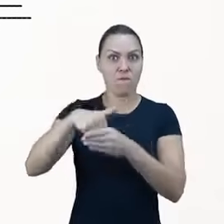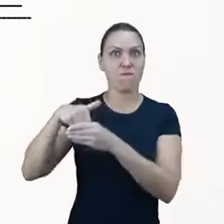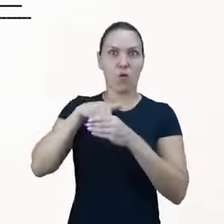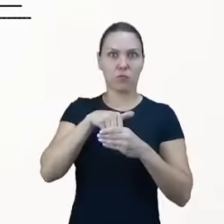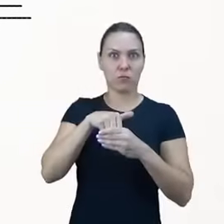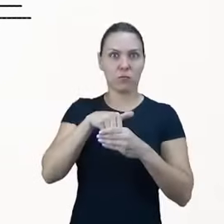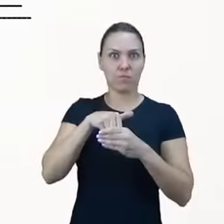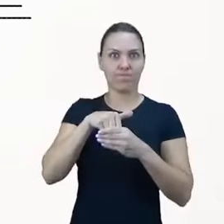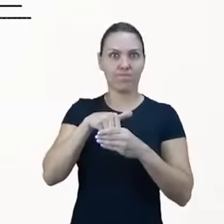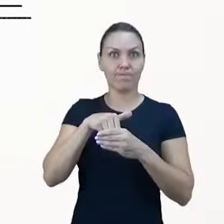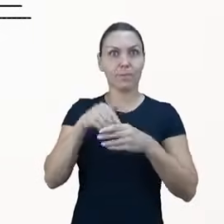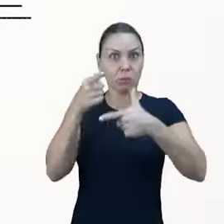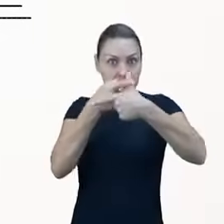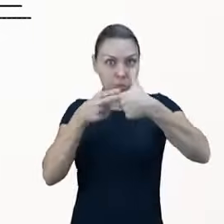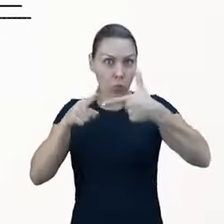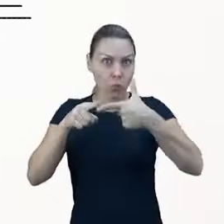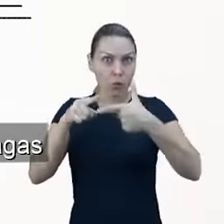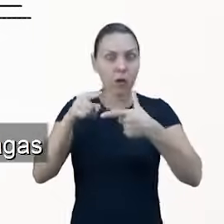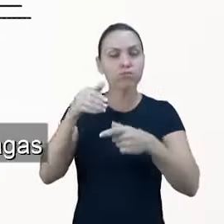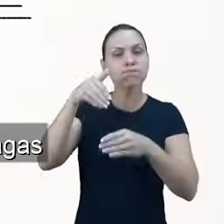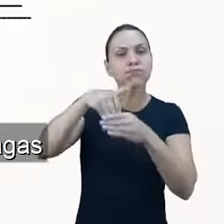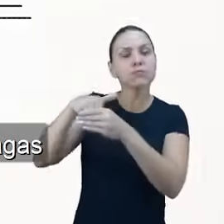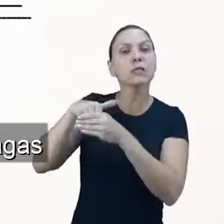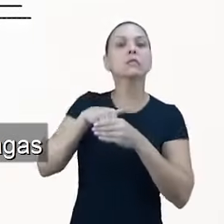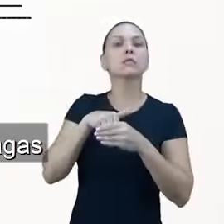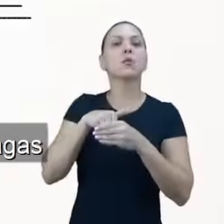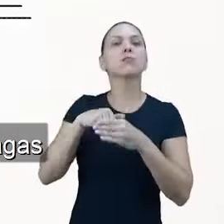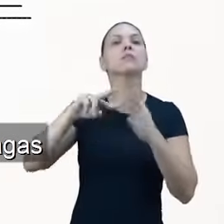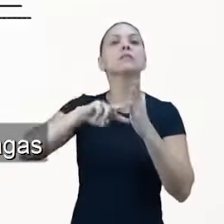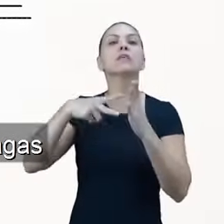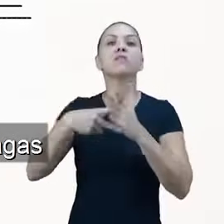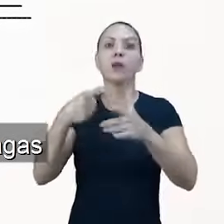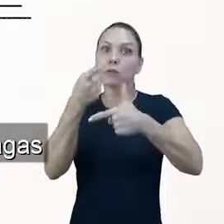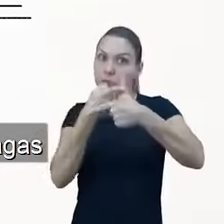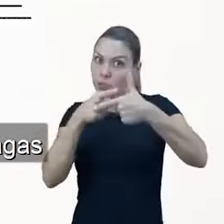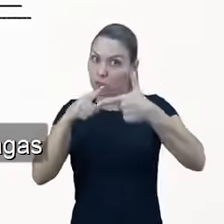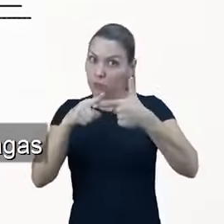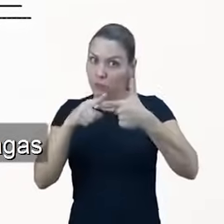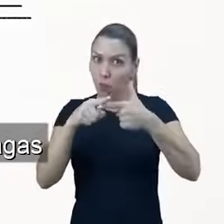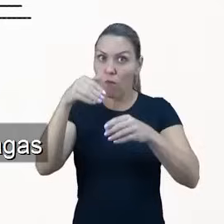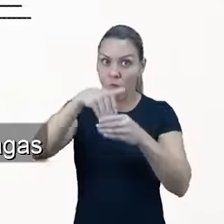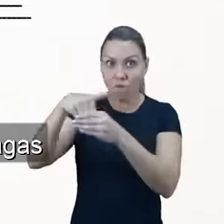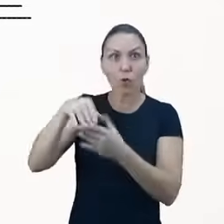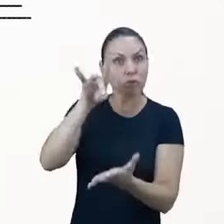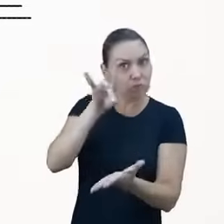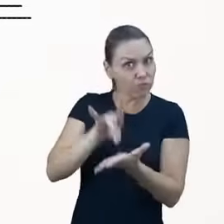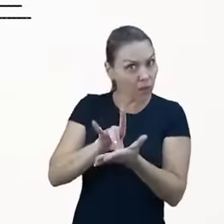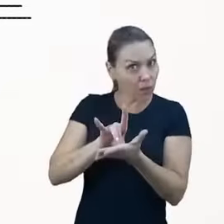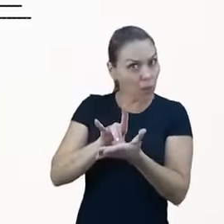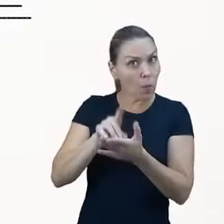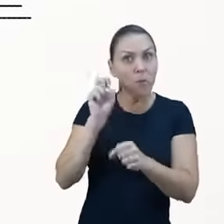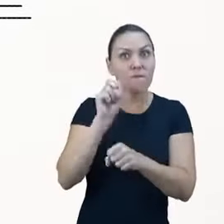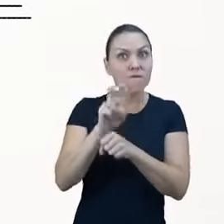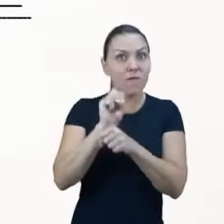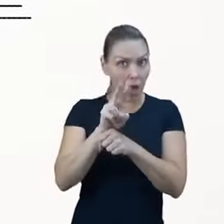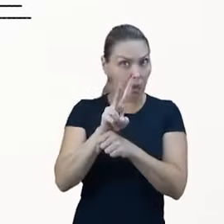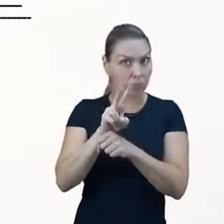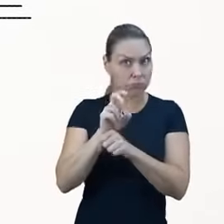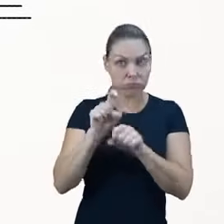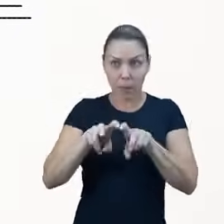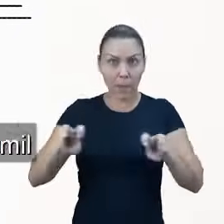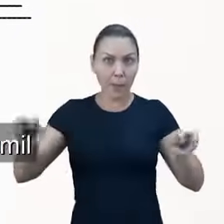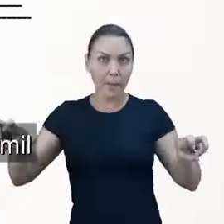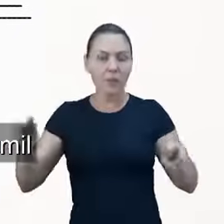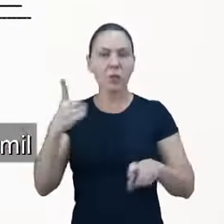calcula-se o quociente eleitoral, que é a divisão dos votos válidos, pelo número de vagas, 10 mil divididos por